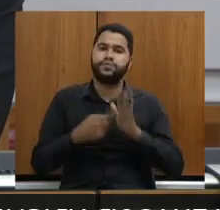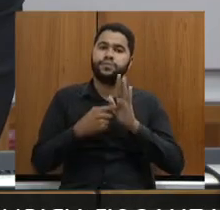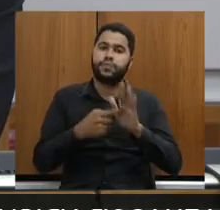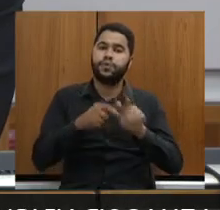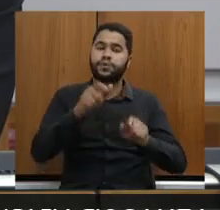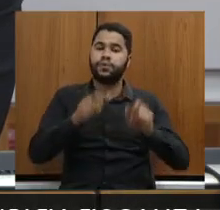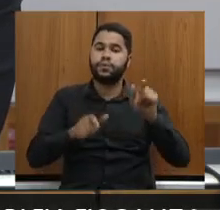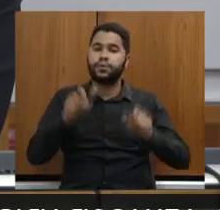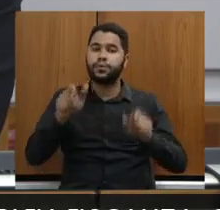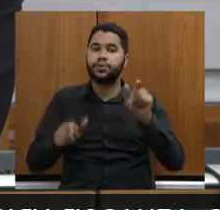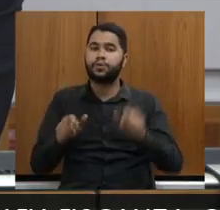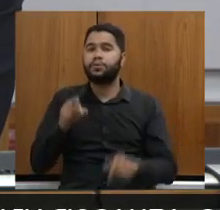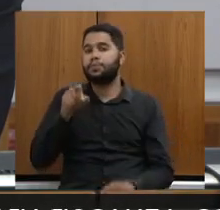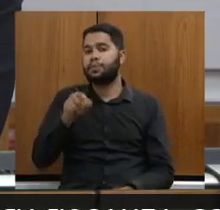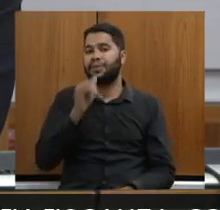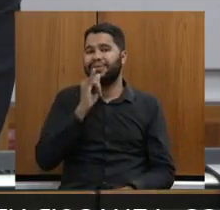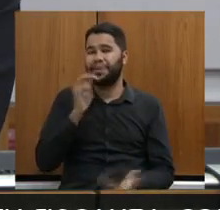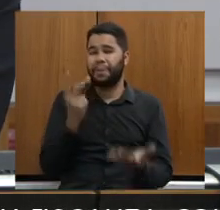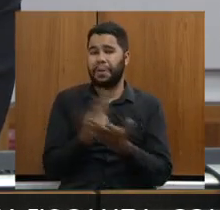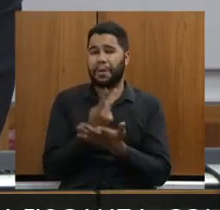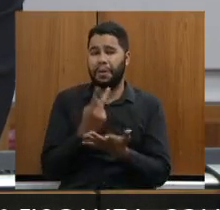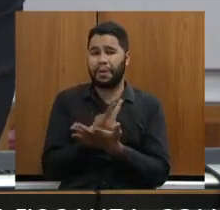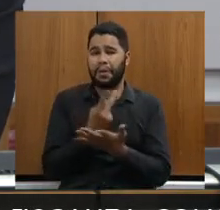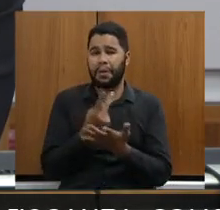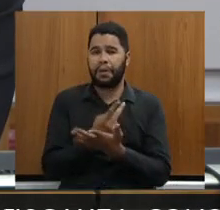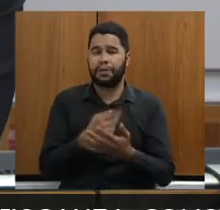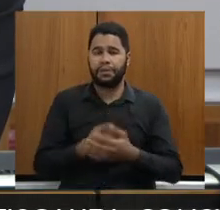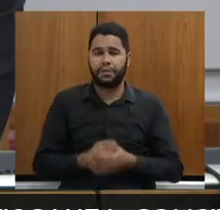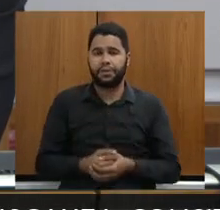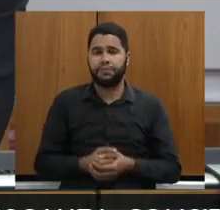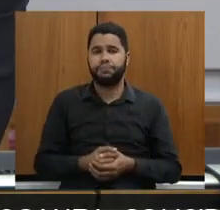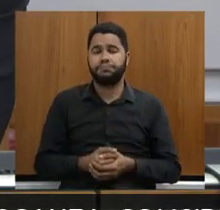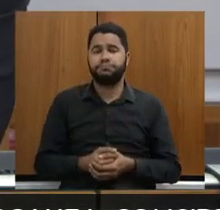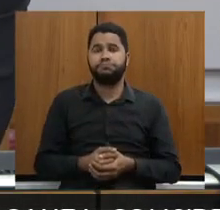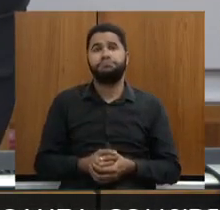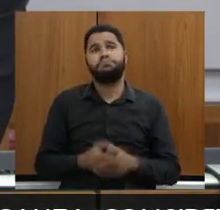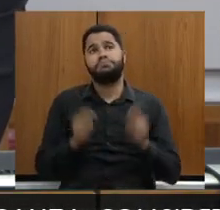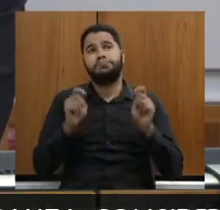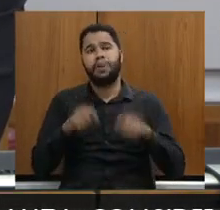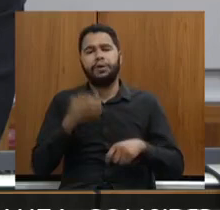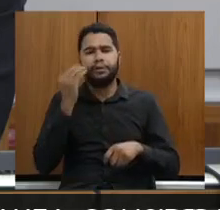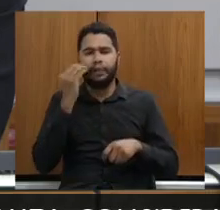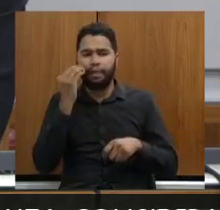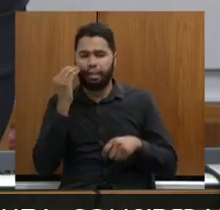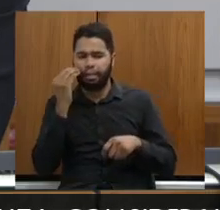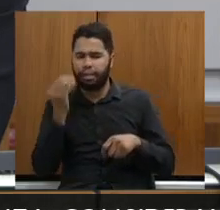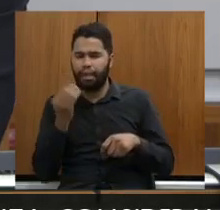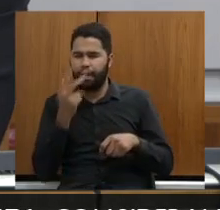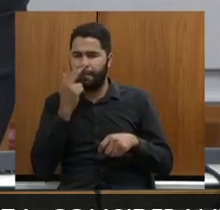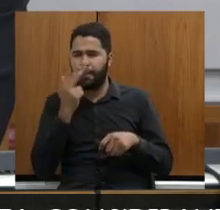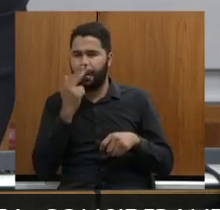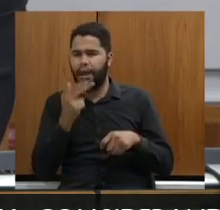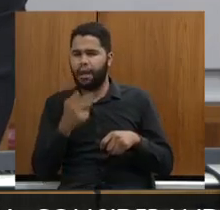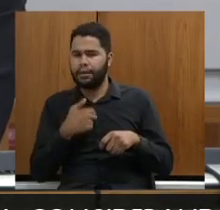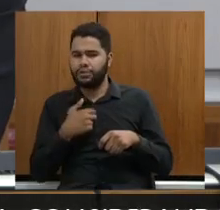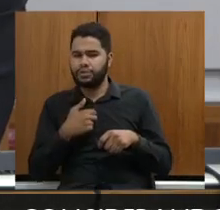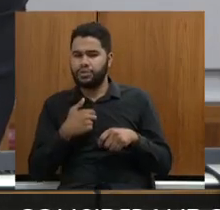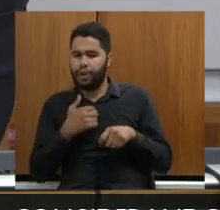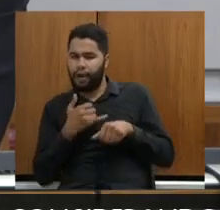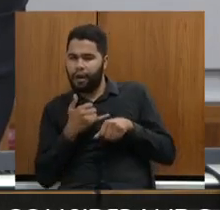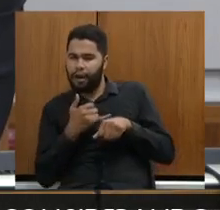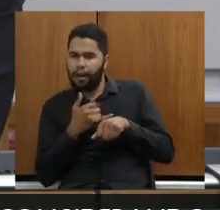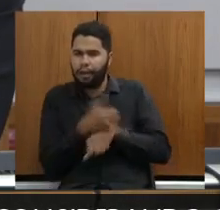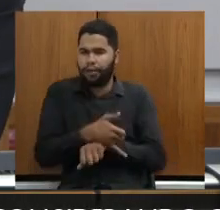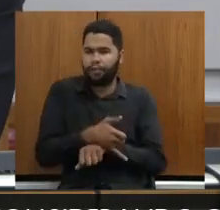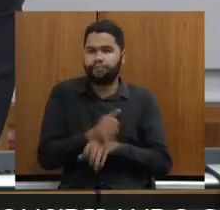e mostrar para pessoa que se ela fizer errado seja da forma com Ah tá pode até tentar burlar ali é como que é a forma que ela está